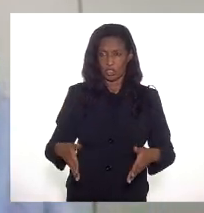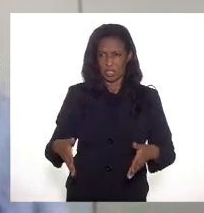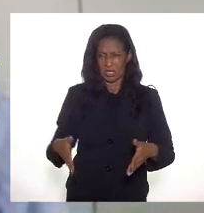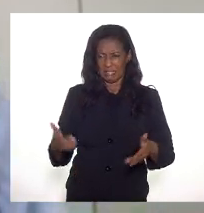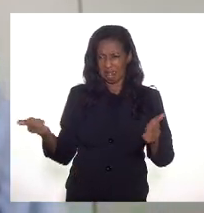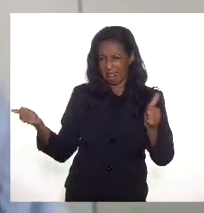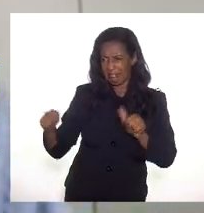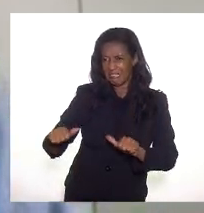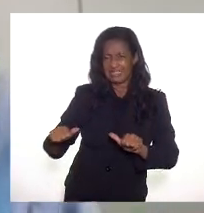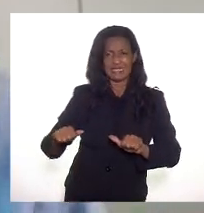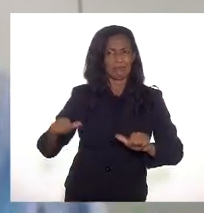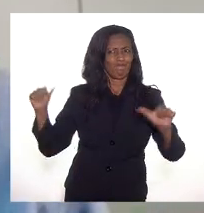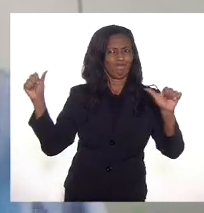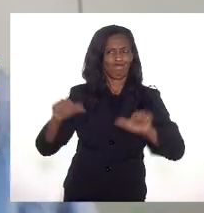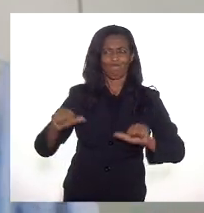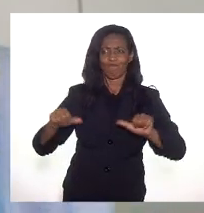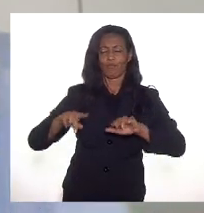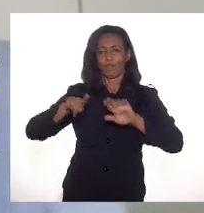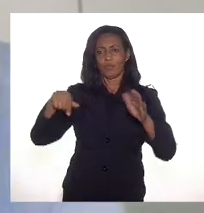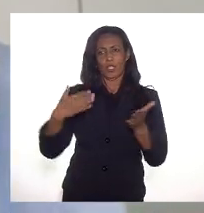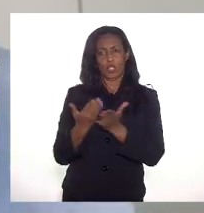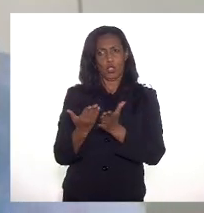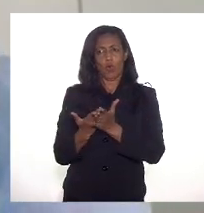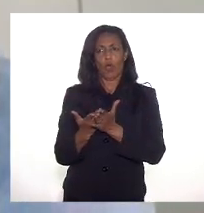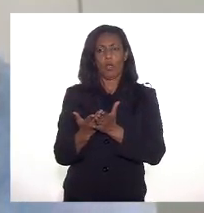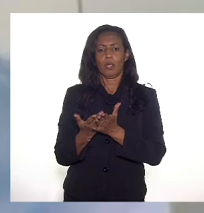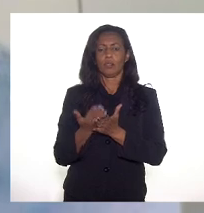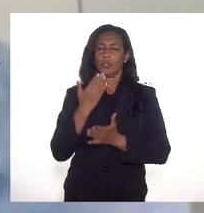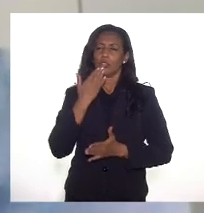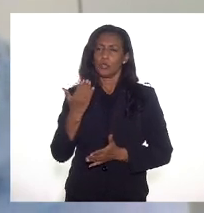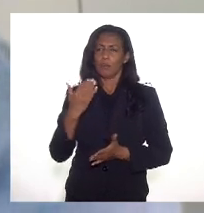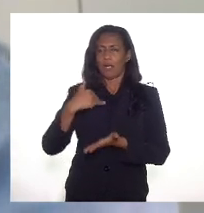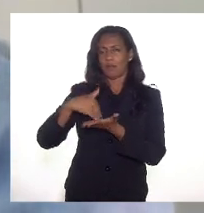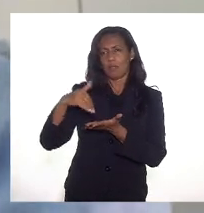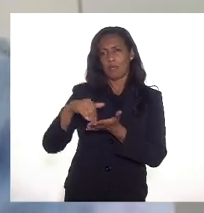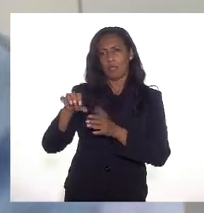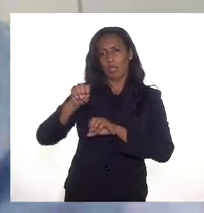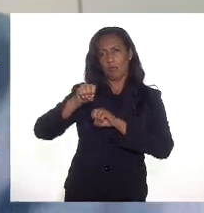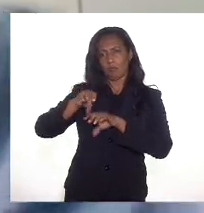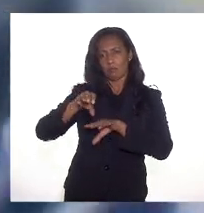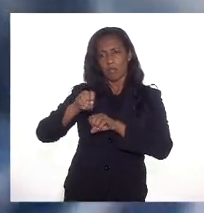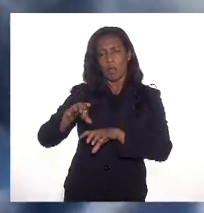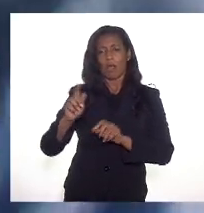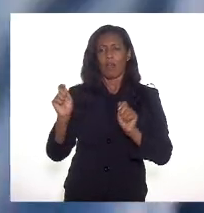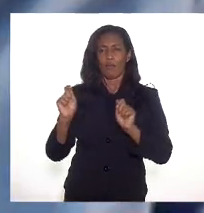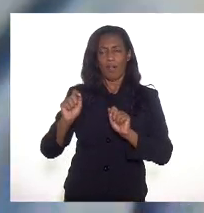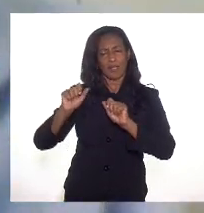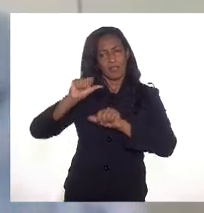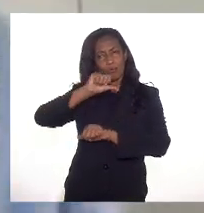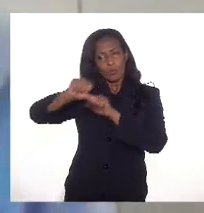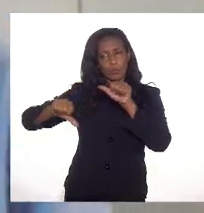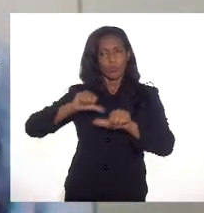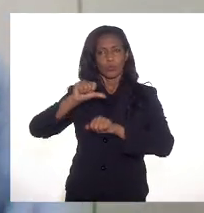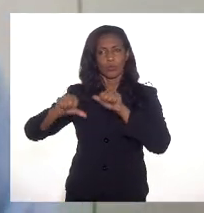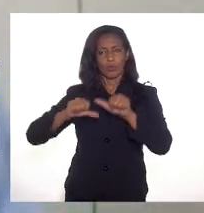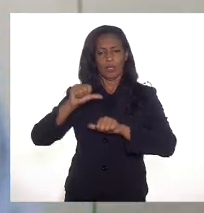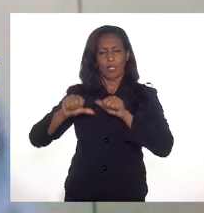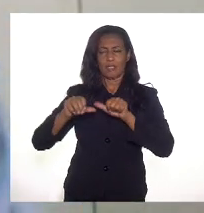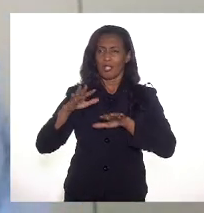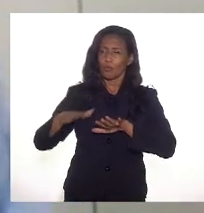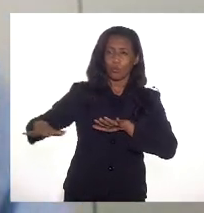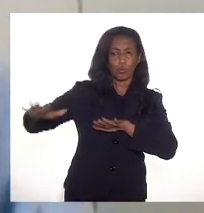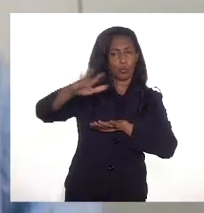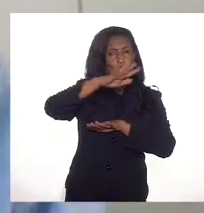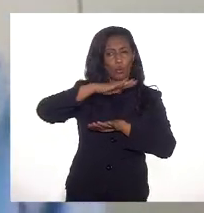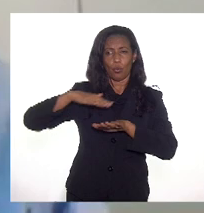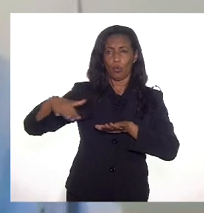nas escolas. Então, o que a gente propõe é que o secretário de Educação possa fazer isso em todo o sistema estadual de ensino. Por que em todo o sistema estadual de